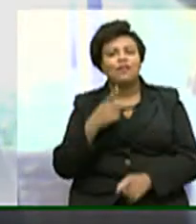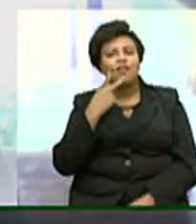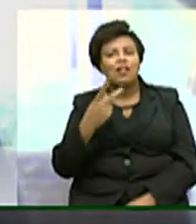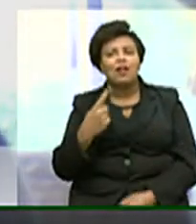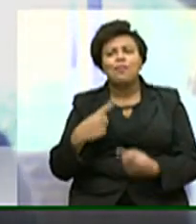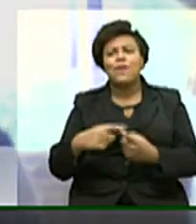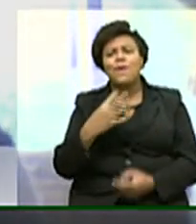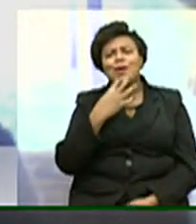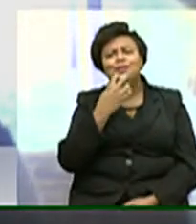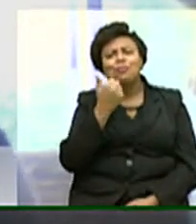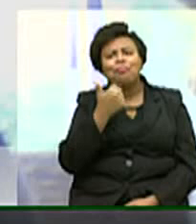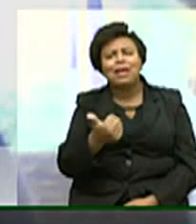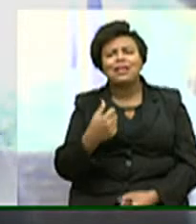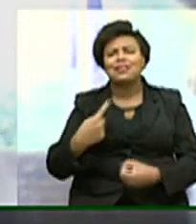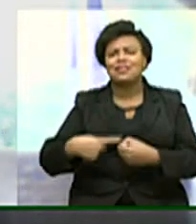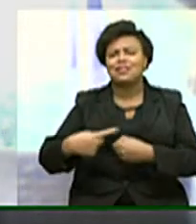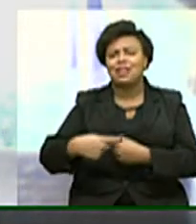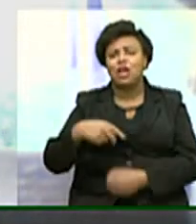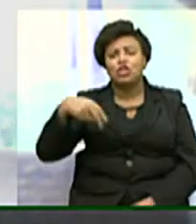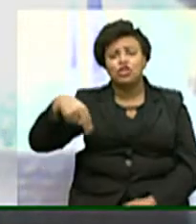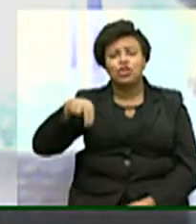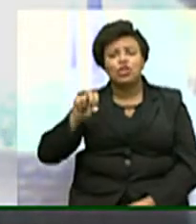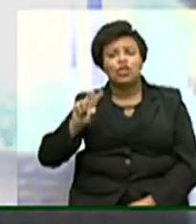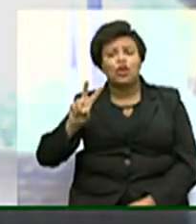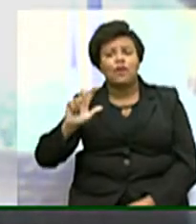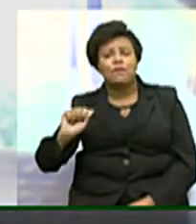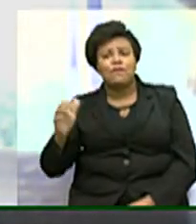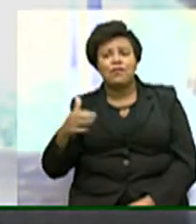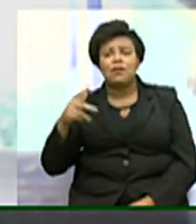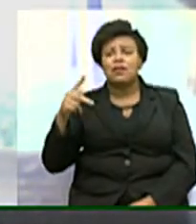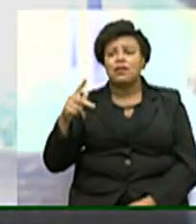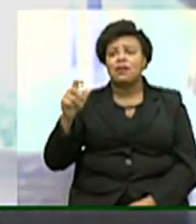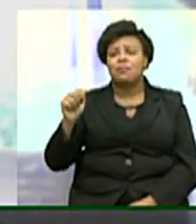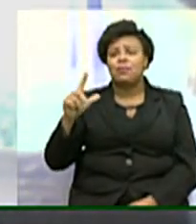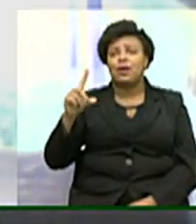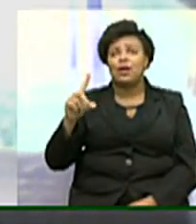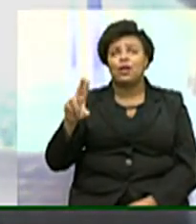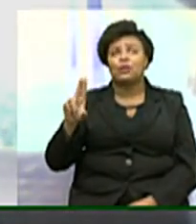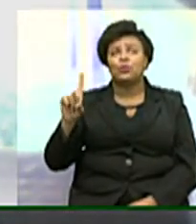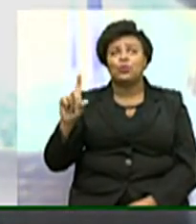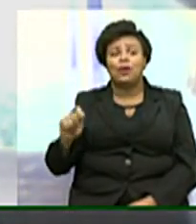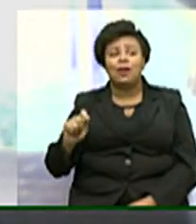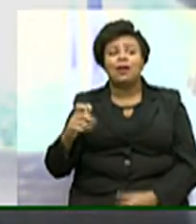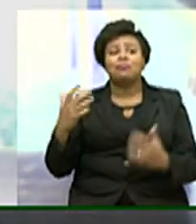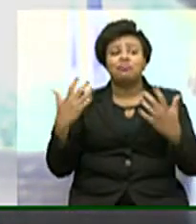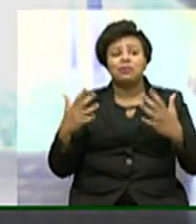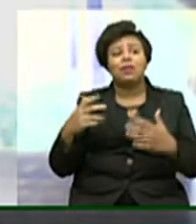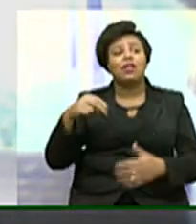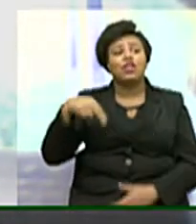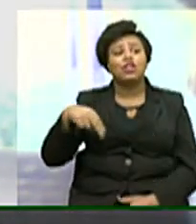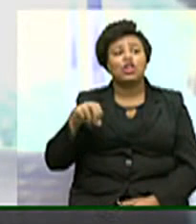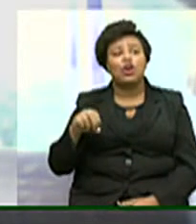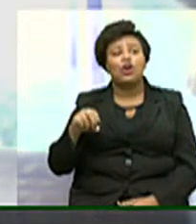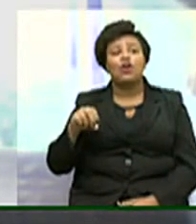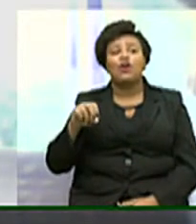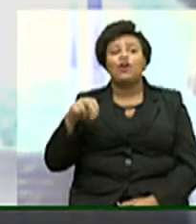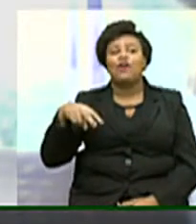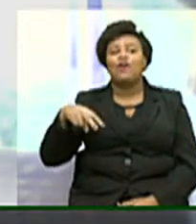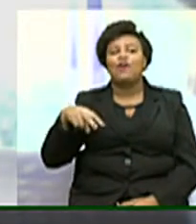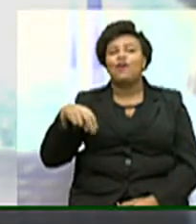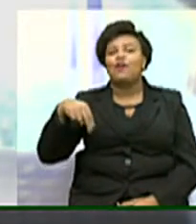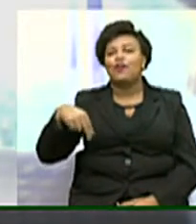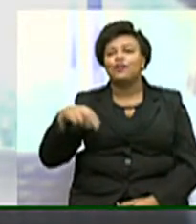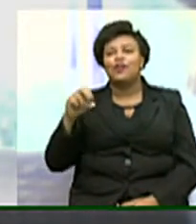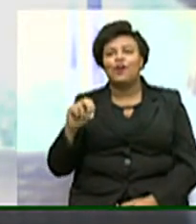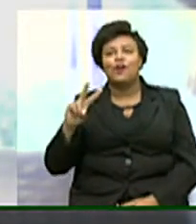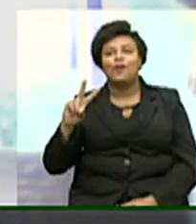conheço bem Nova Pádua, parabenizar o prefeito Ronaldo Boniatti pelo trabalho. Nova Pádua realmente é exemplo,